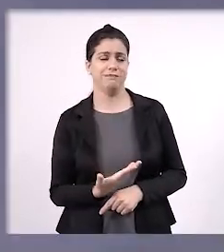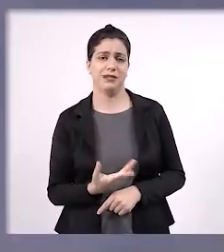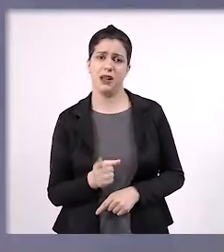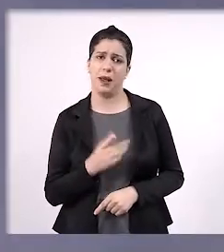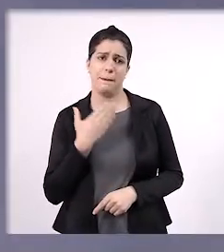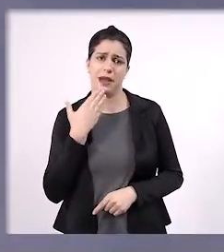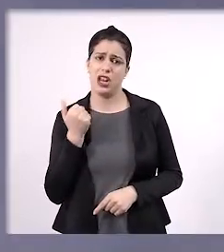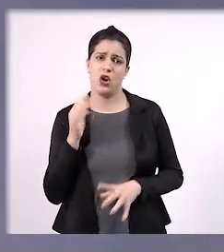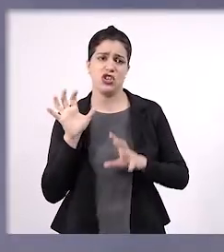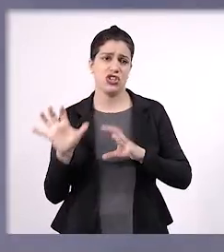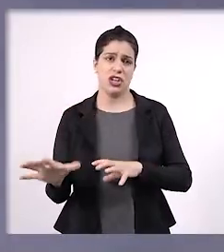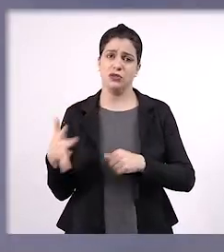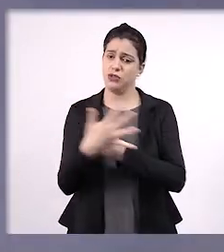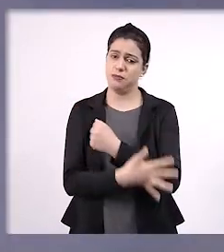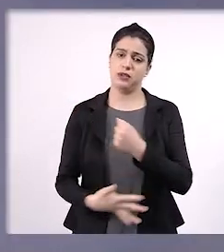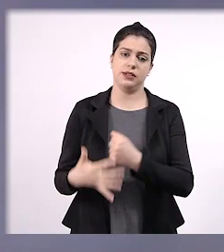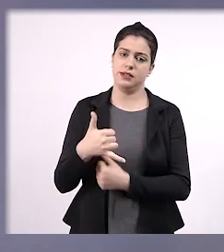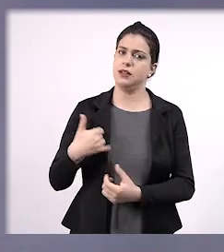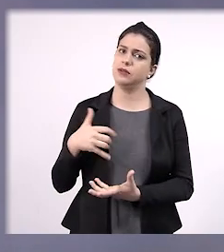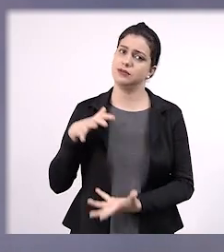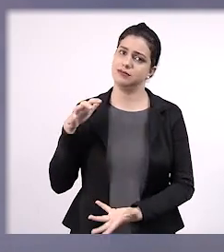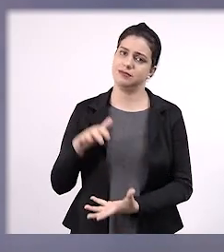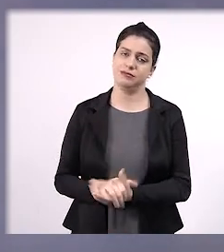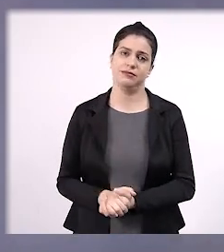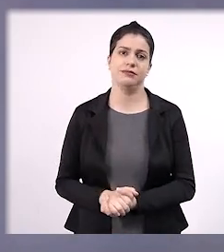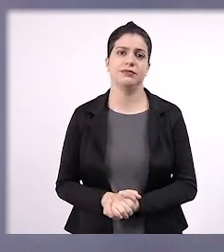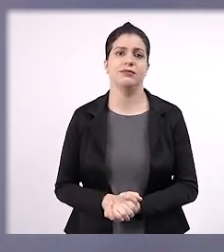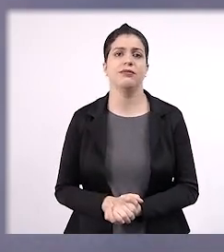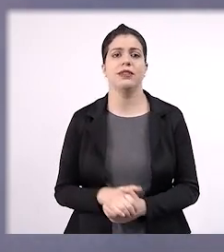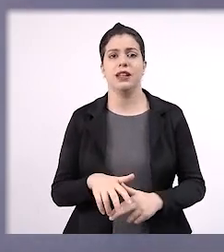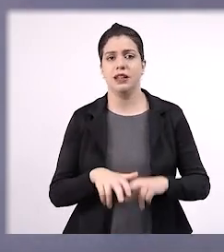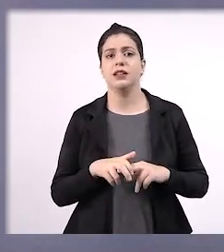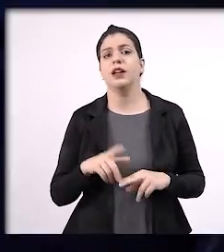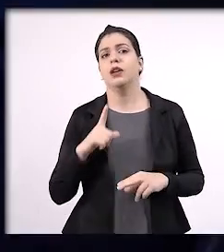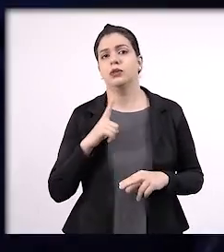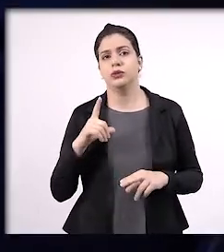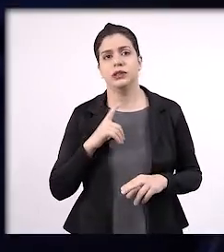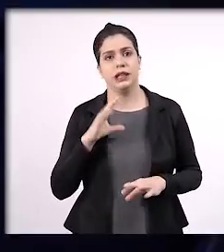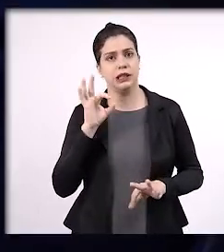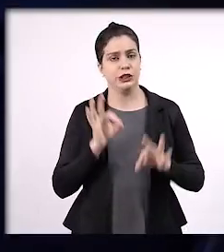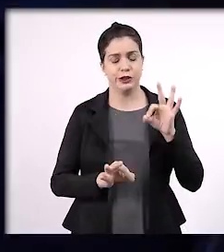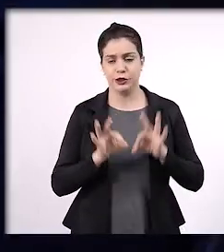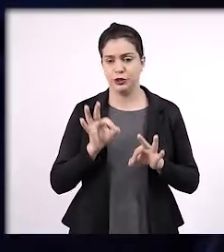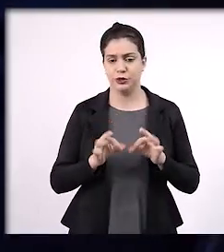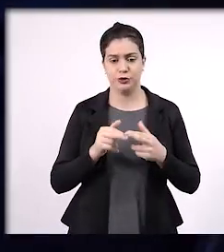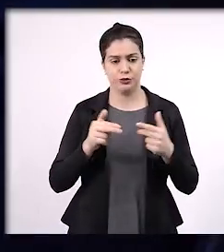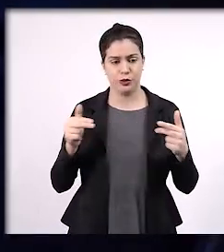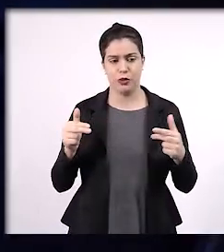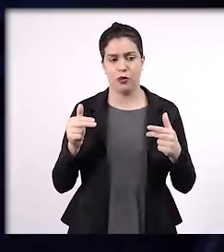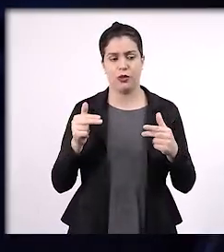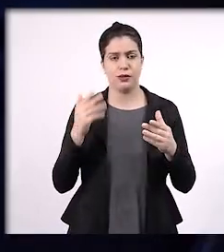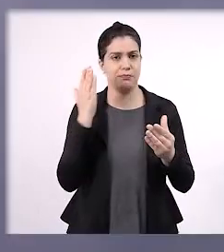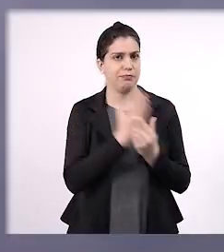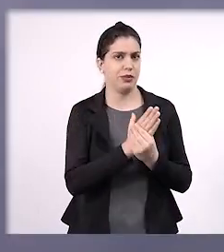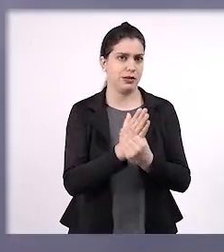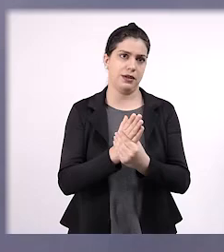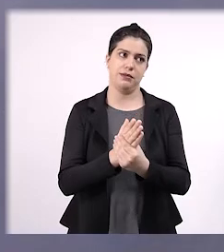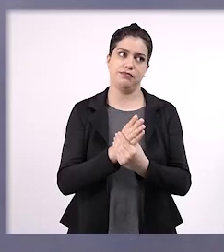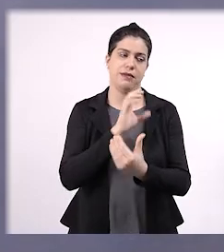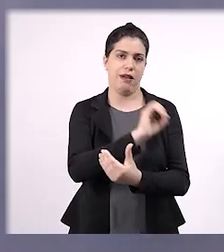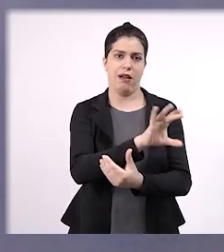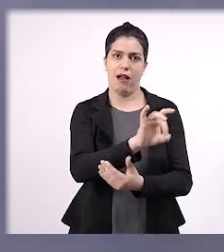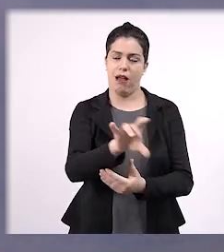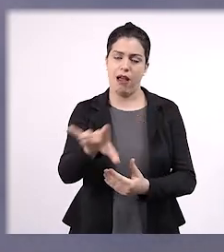Mas isso, no nosso entender, não seria a melhor forma de se proteger os idosos, né? Então, assim, você